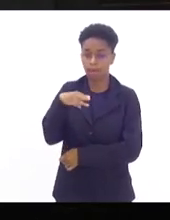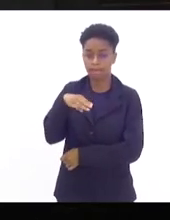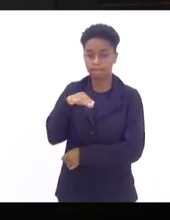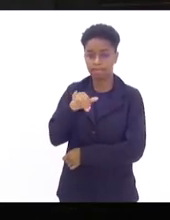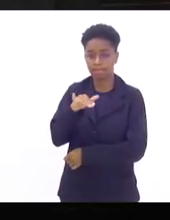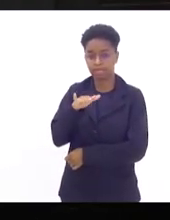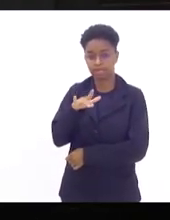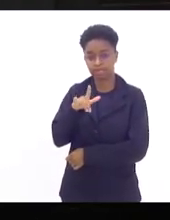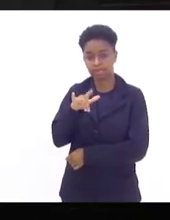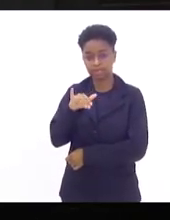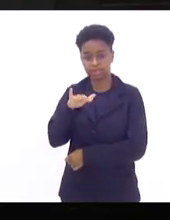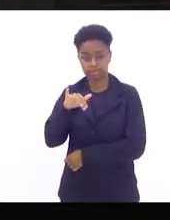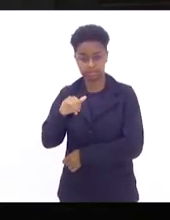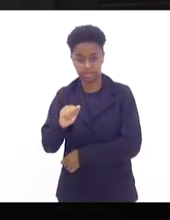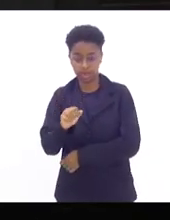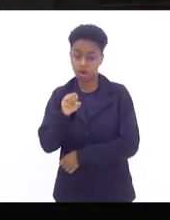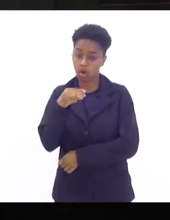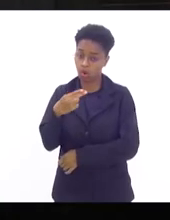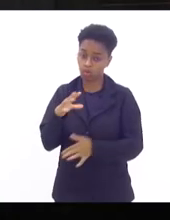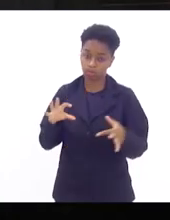pela associação de ambos.